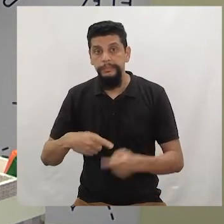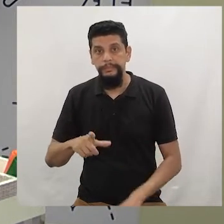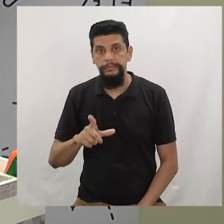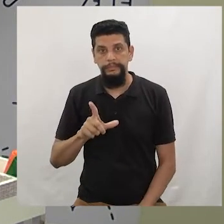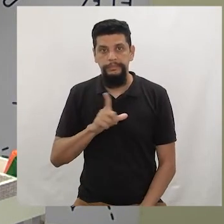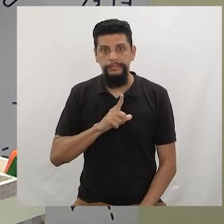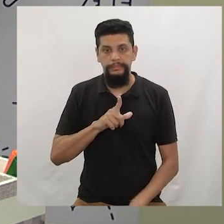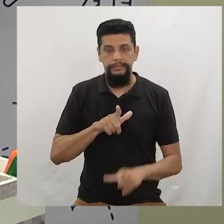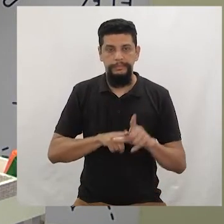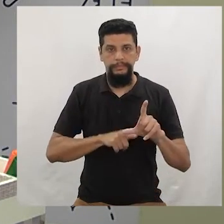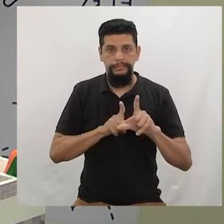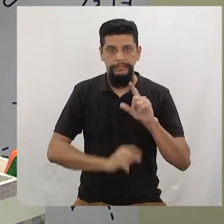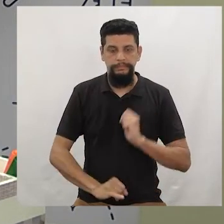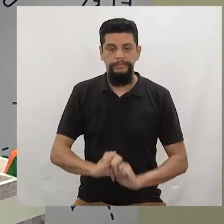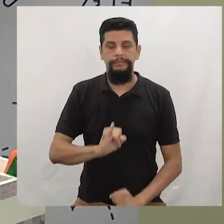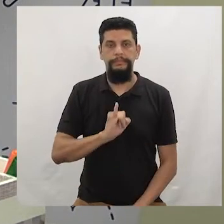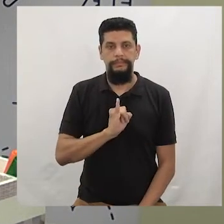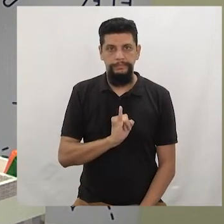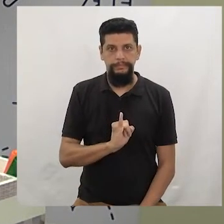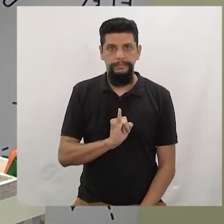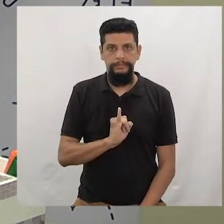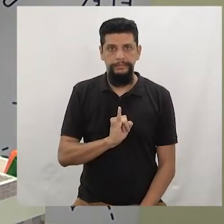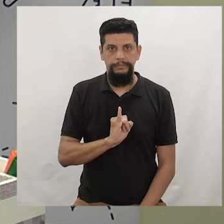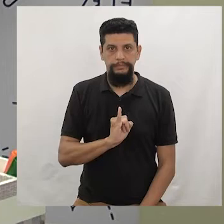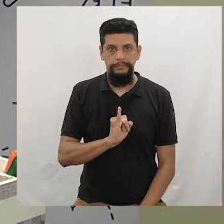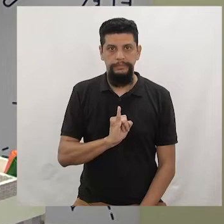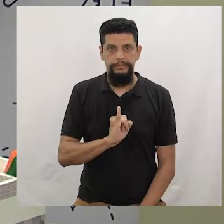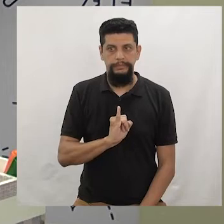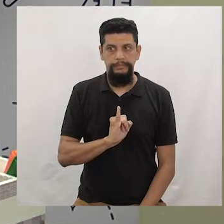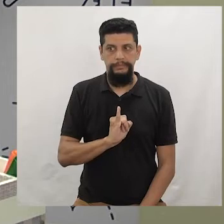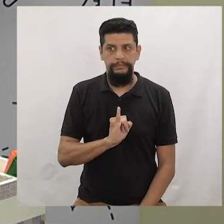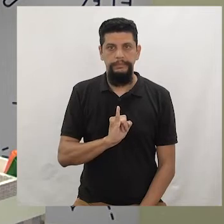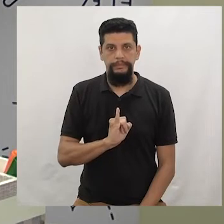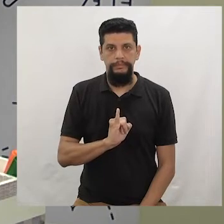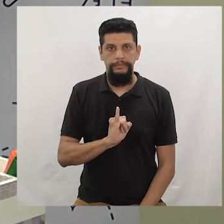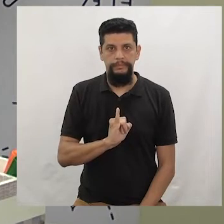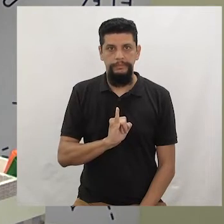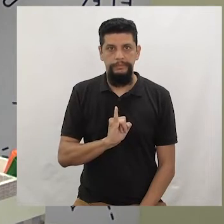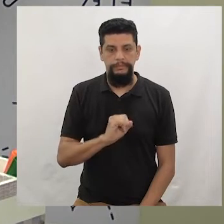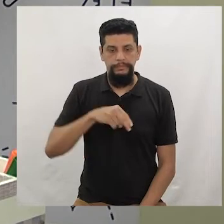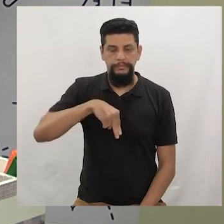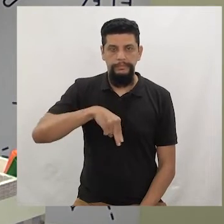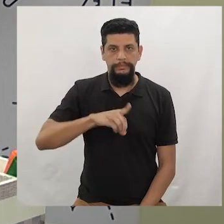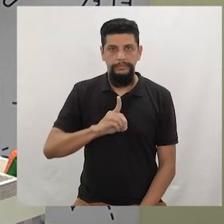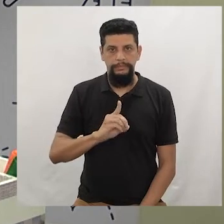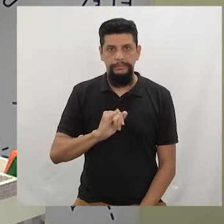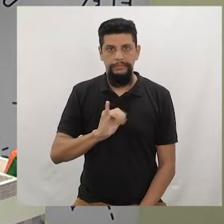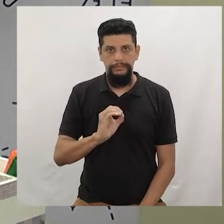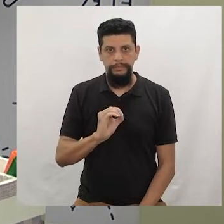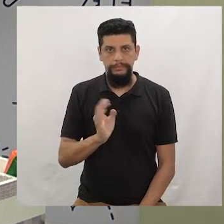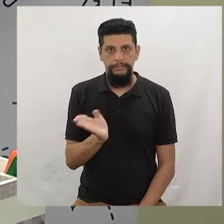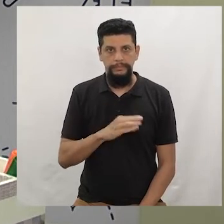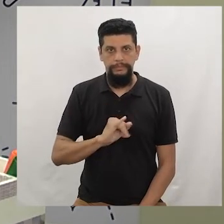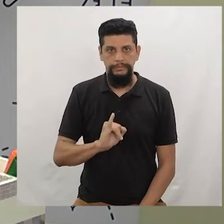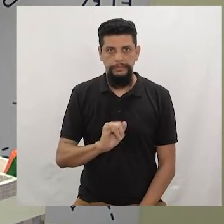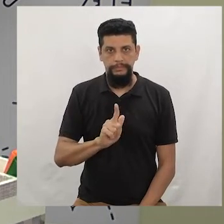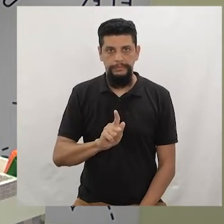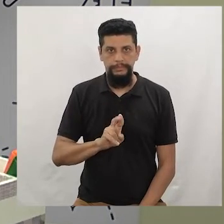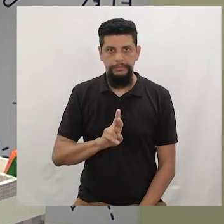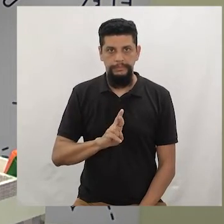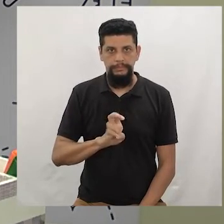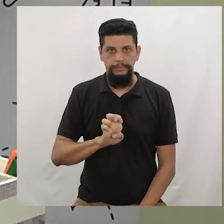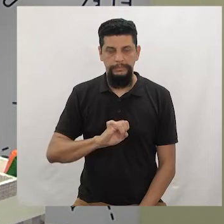Depois vem a letra I. I do quê? De índio, de